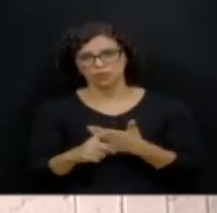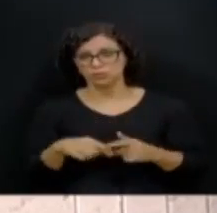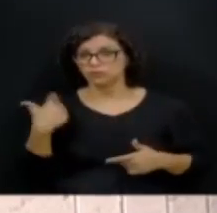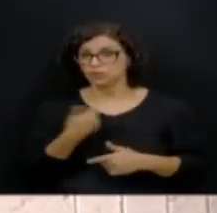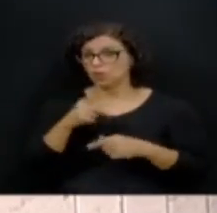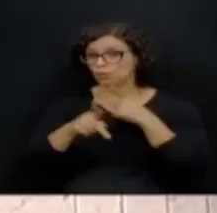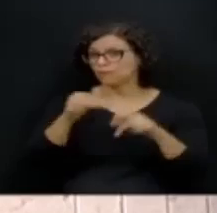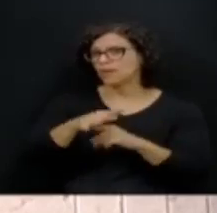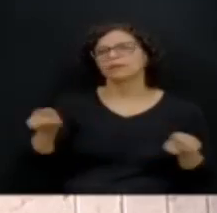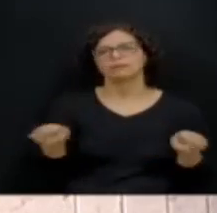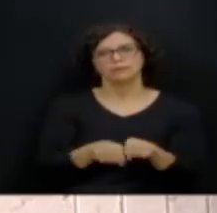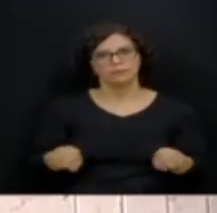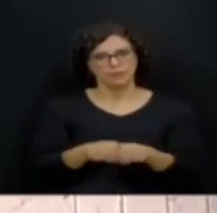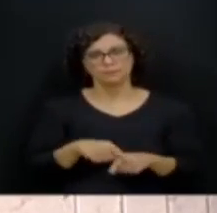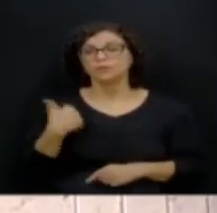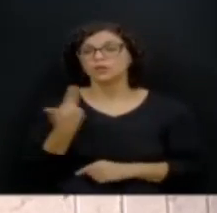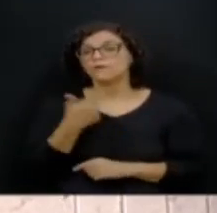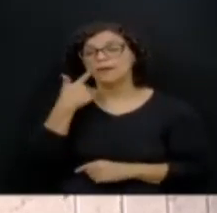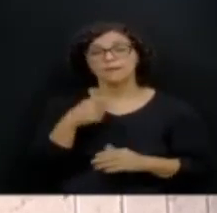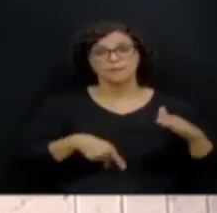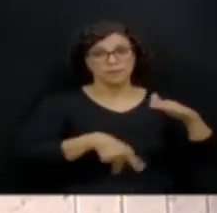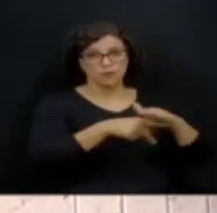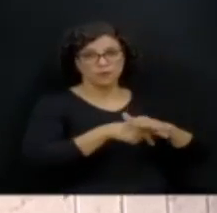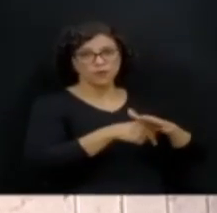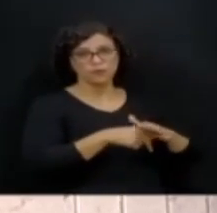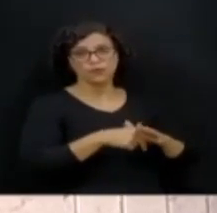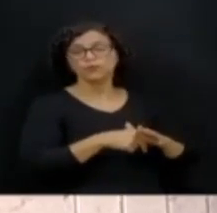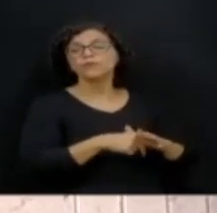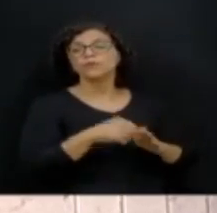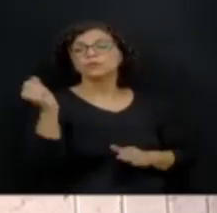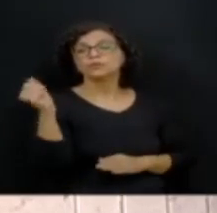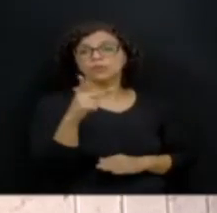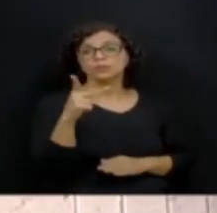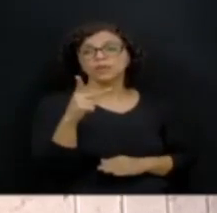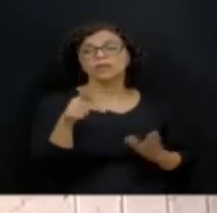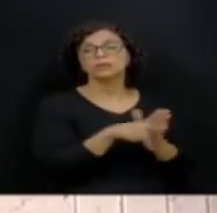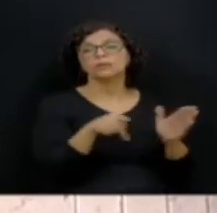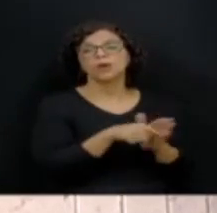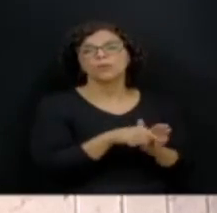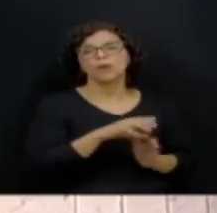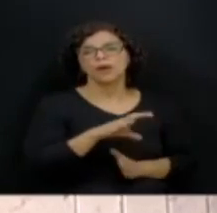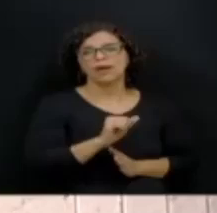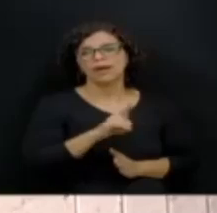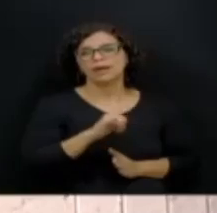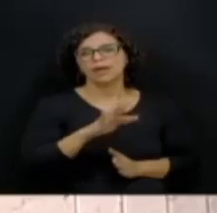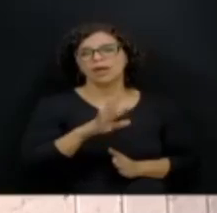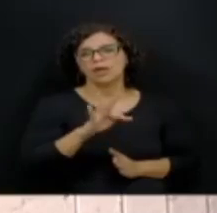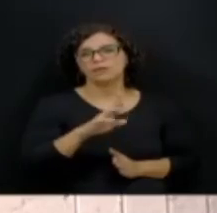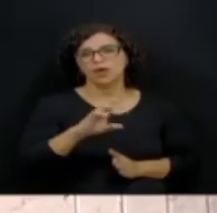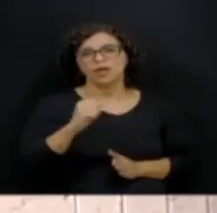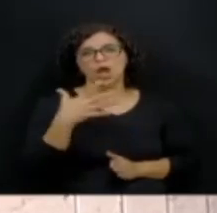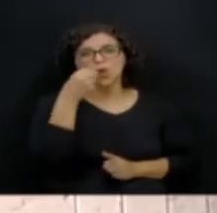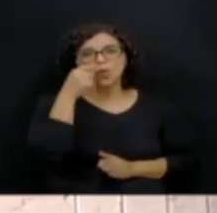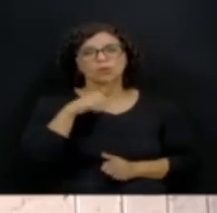principalmente ao povo paranaense. Quando o Fundo de Previdência dos aposentados do estado da Califórnia ganha dinheiro na